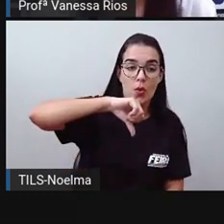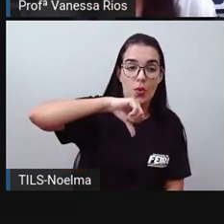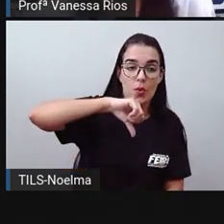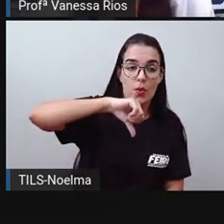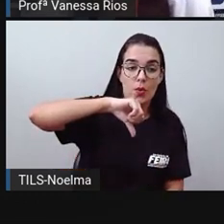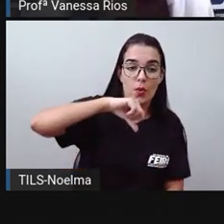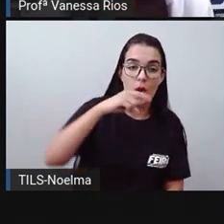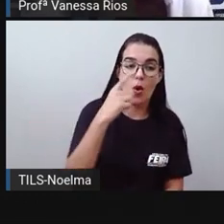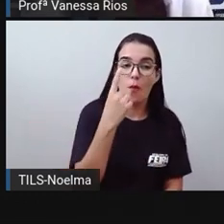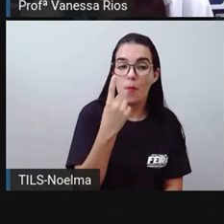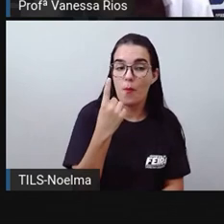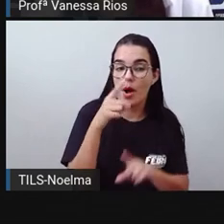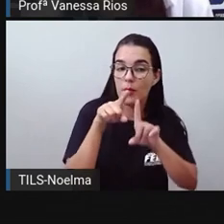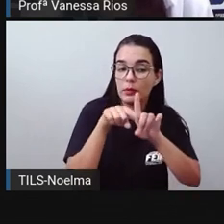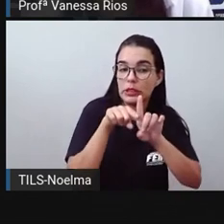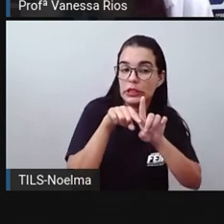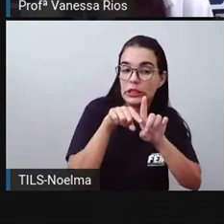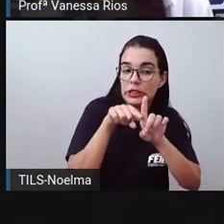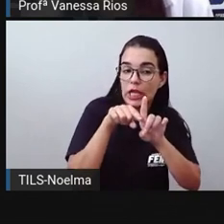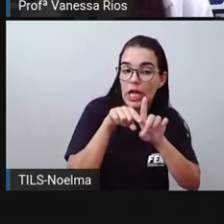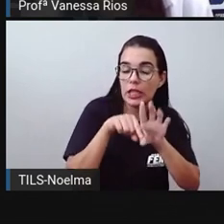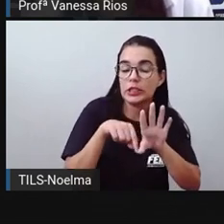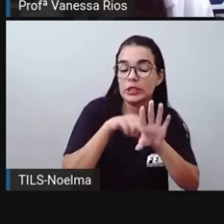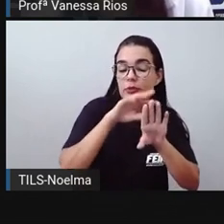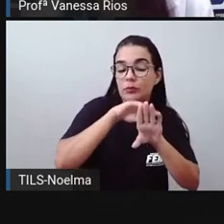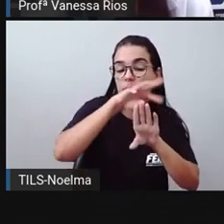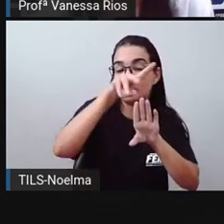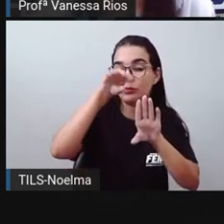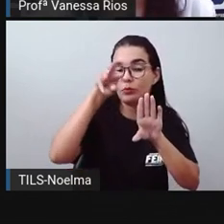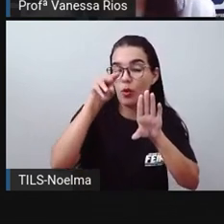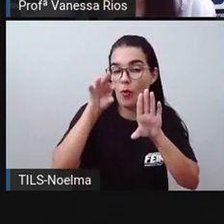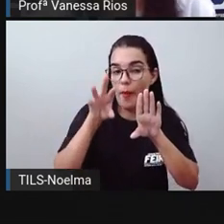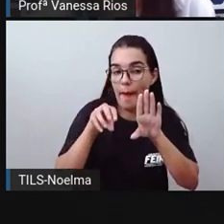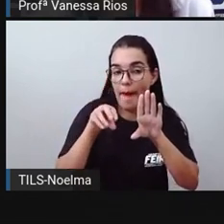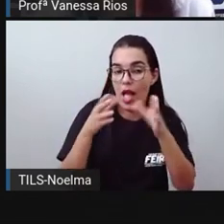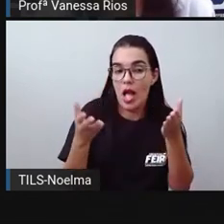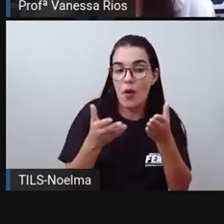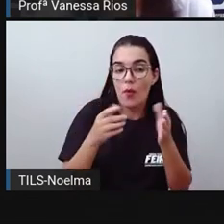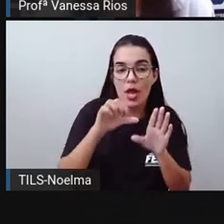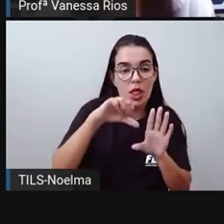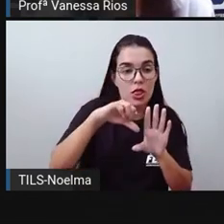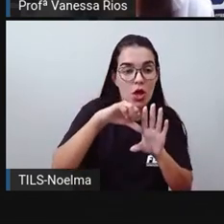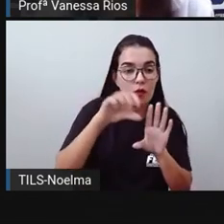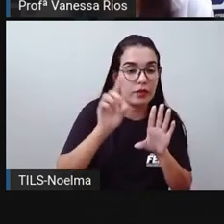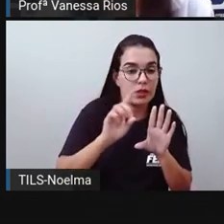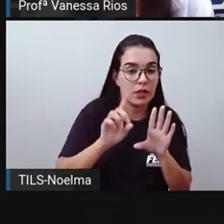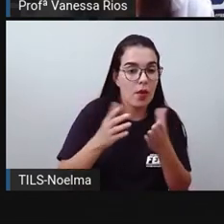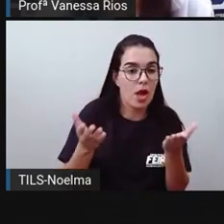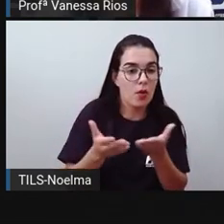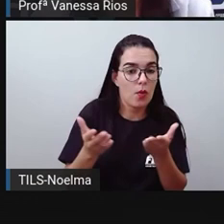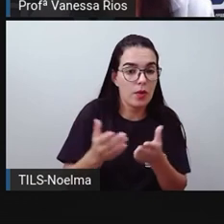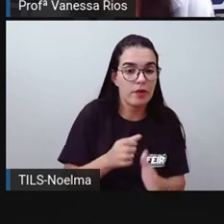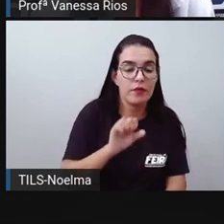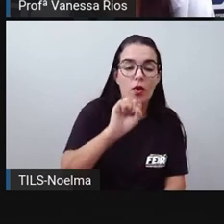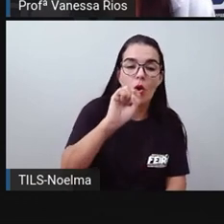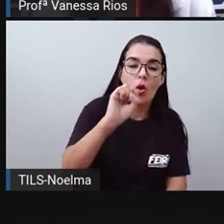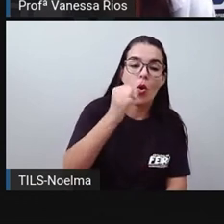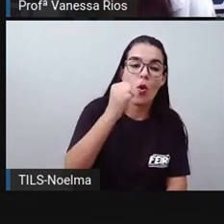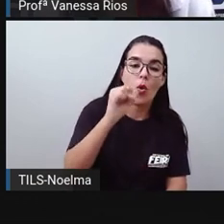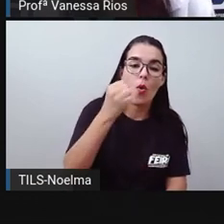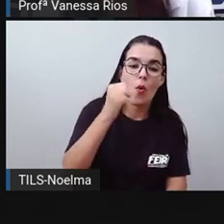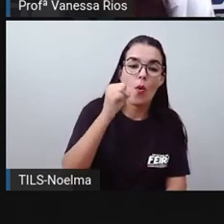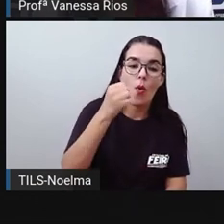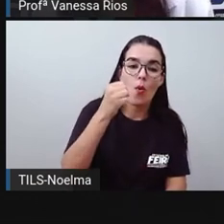aí uma de suas unidades para os décimos, ele agora não é mais 9 unidades, ele agora